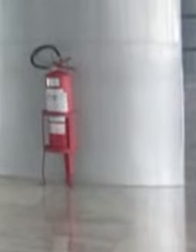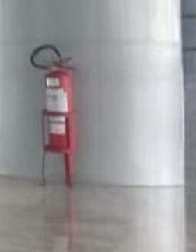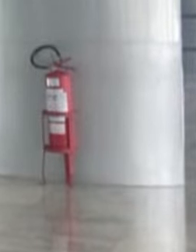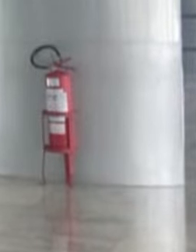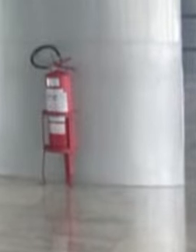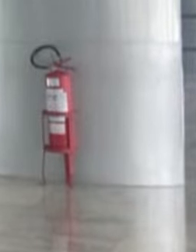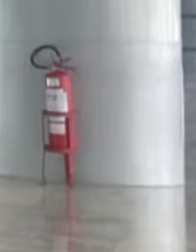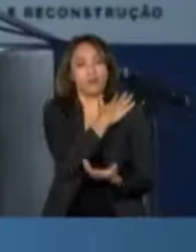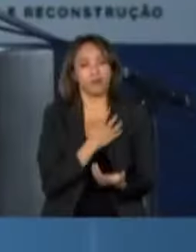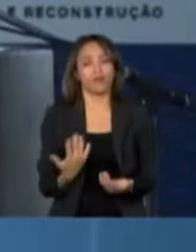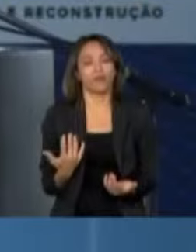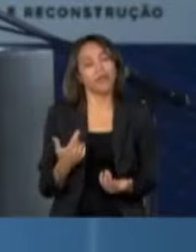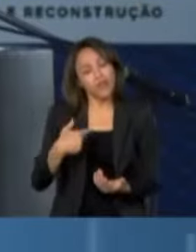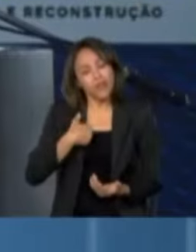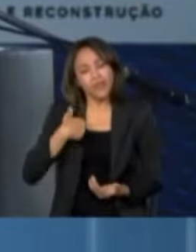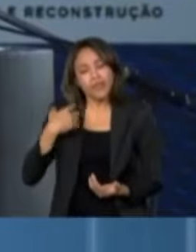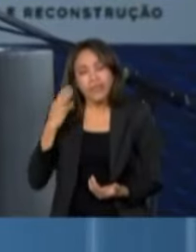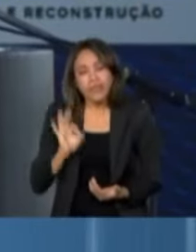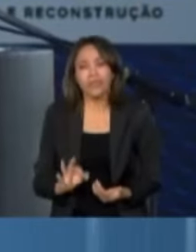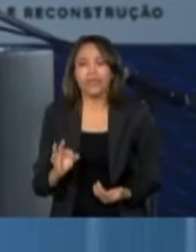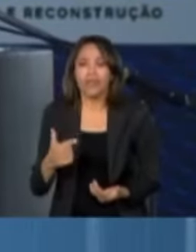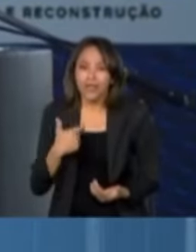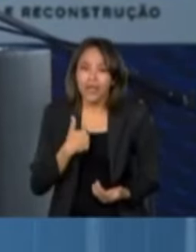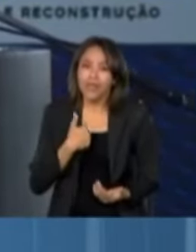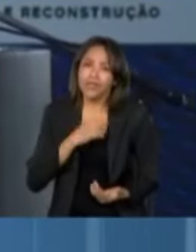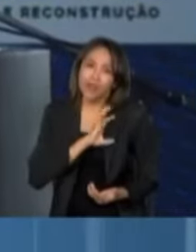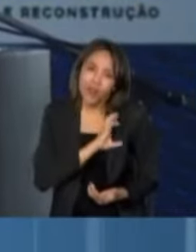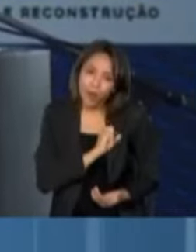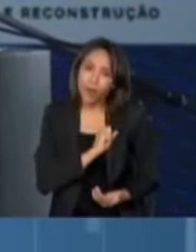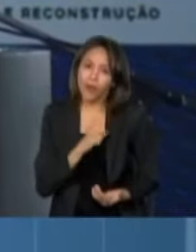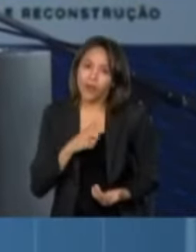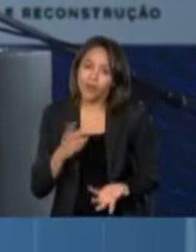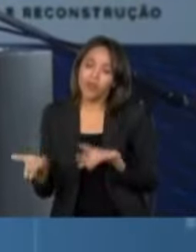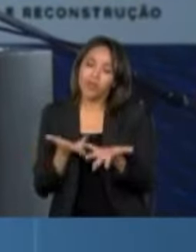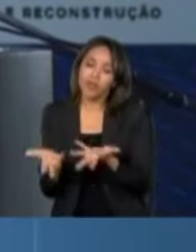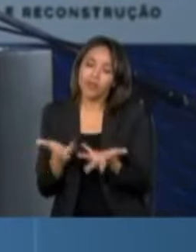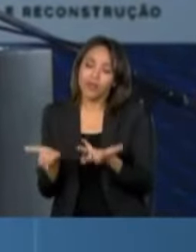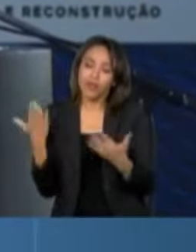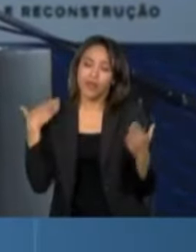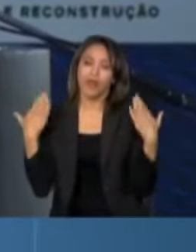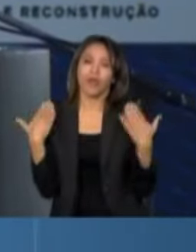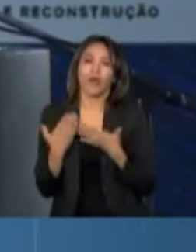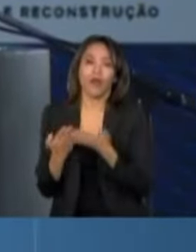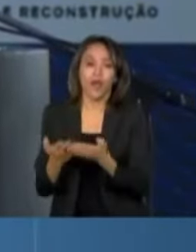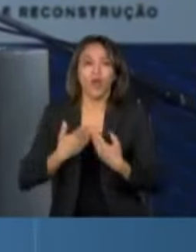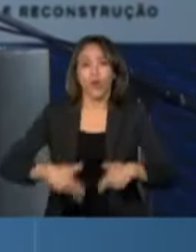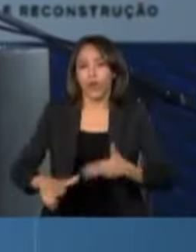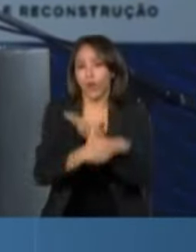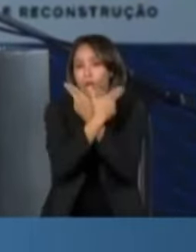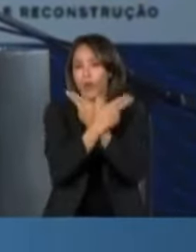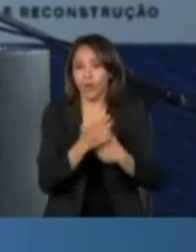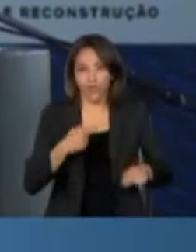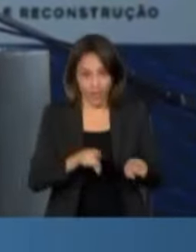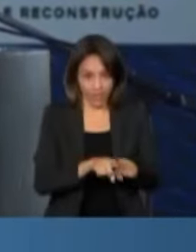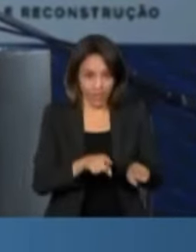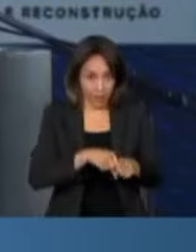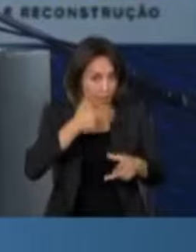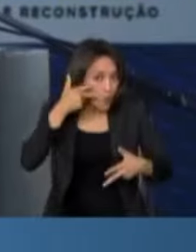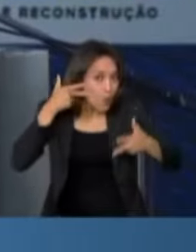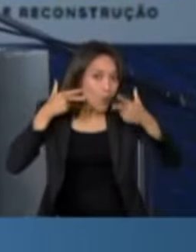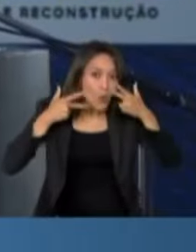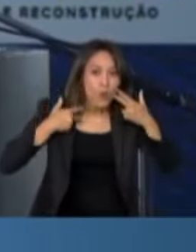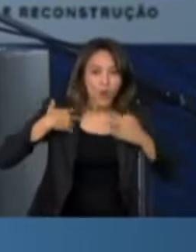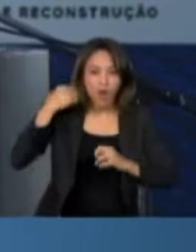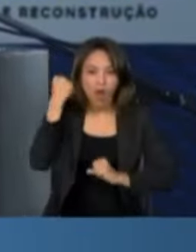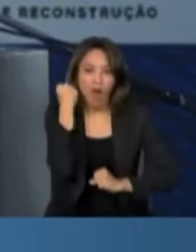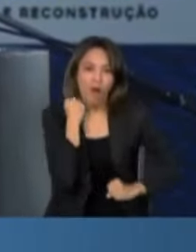de Itaguaí, em que, inclusive, o comandante da Marinha, ele pediu mais investimentos para a área, e Lula